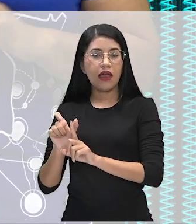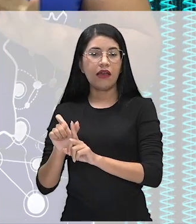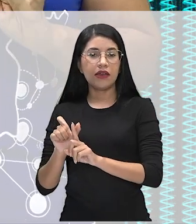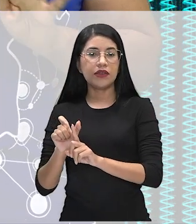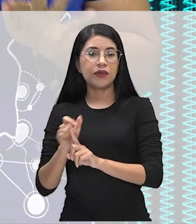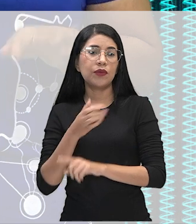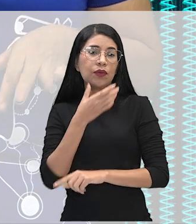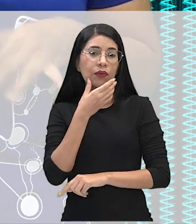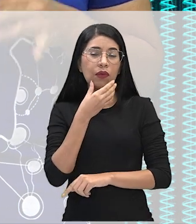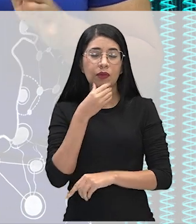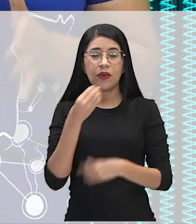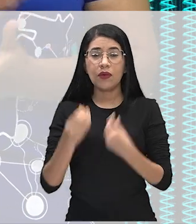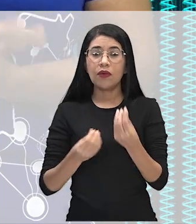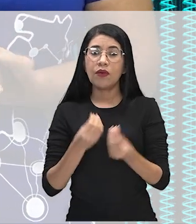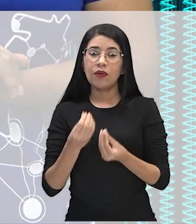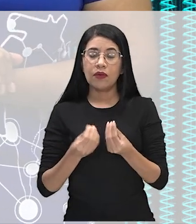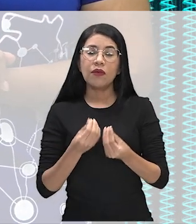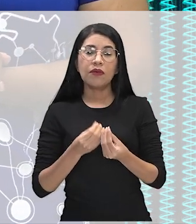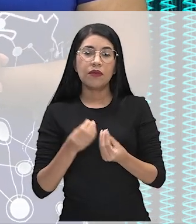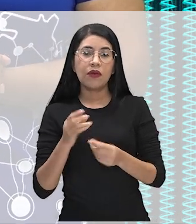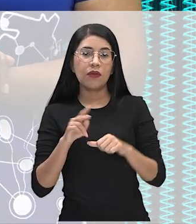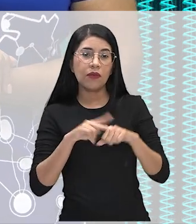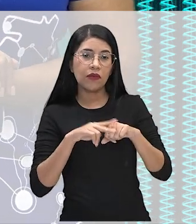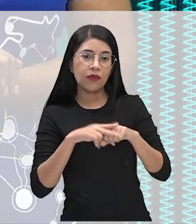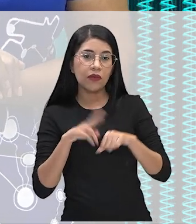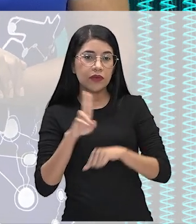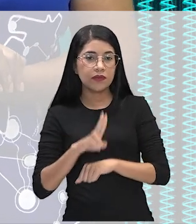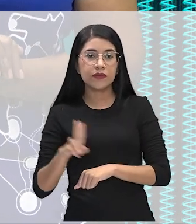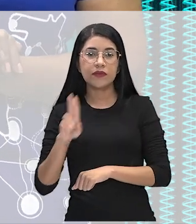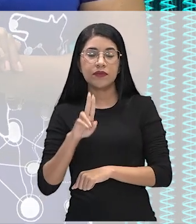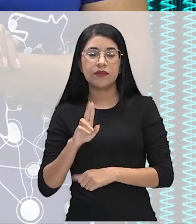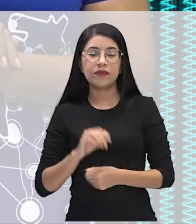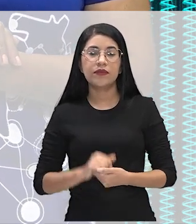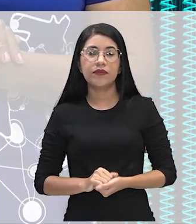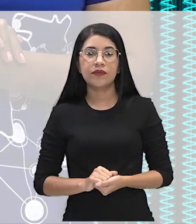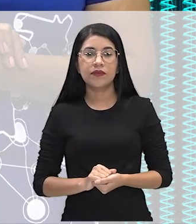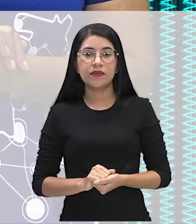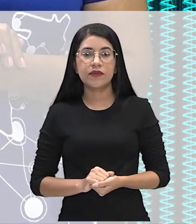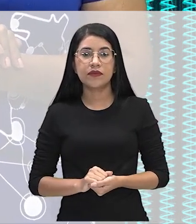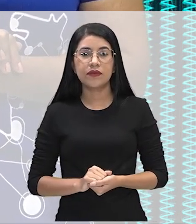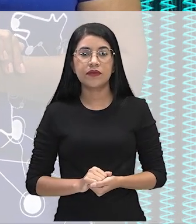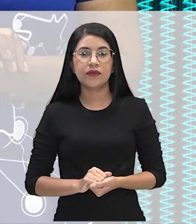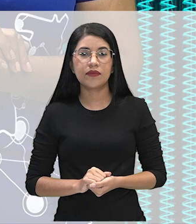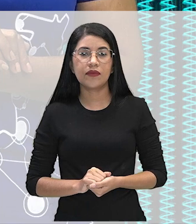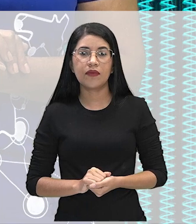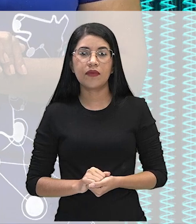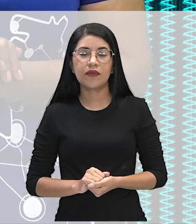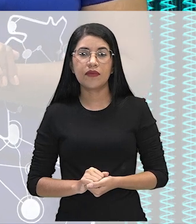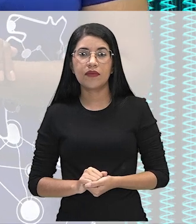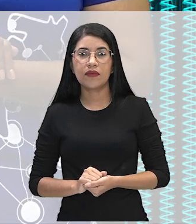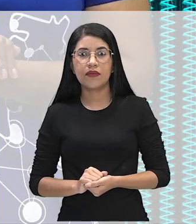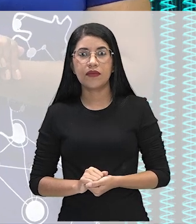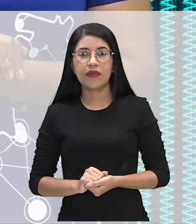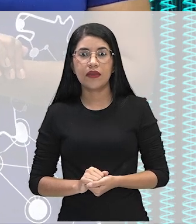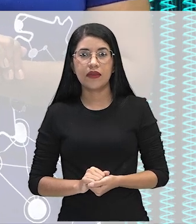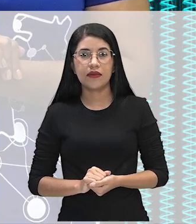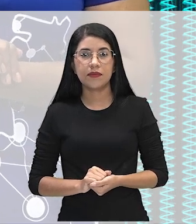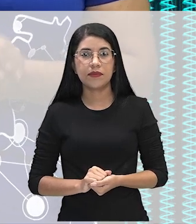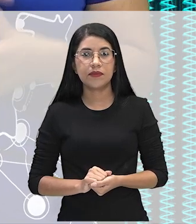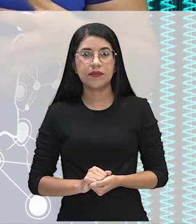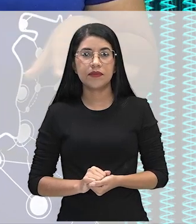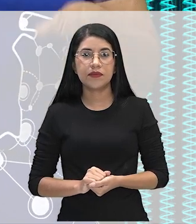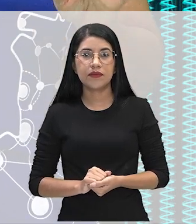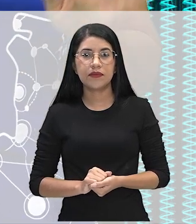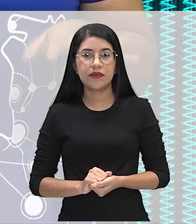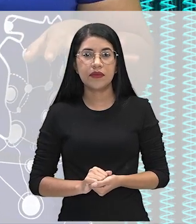Pedro. Como é que ficará aqui a minha oração? Vamos lá. Swim in the river. Swim in the river,